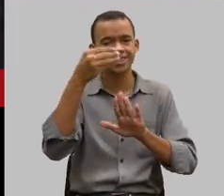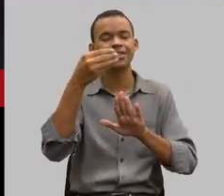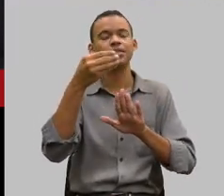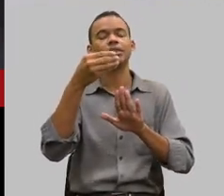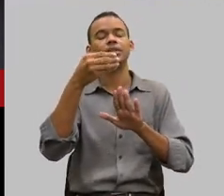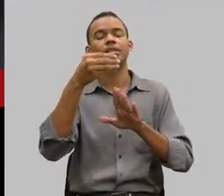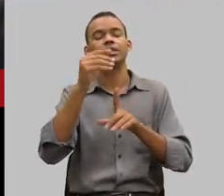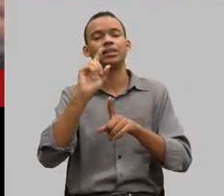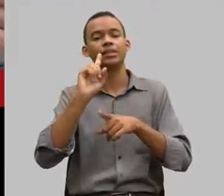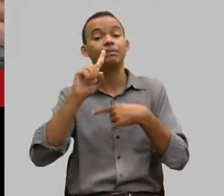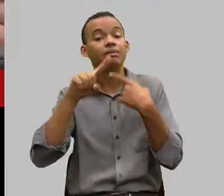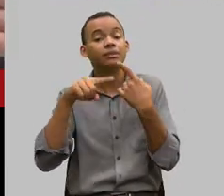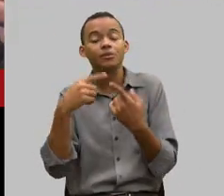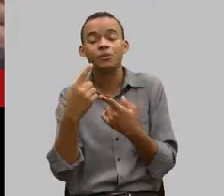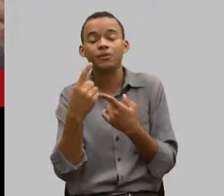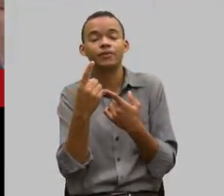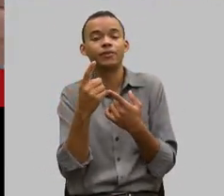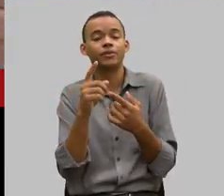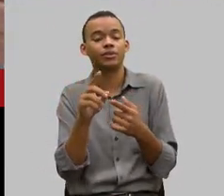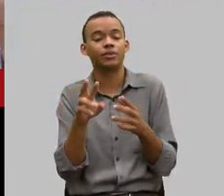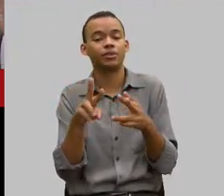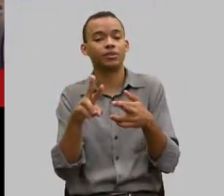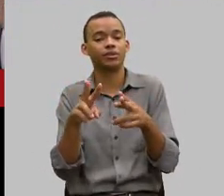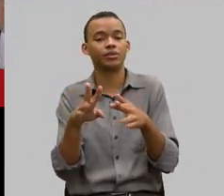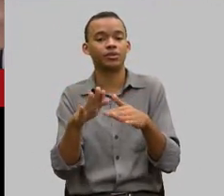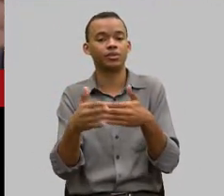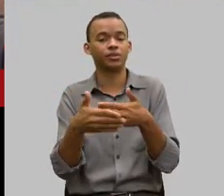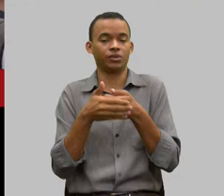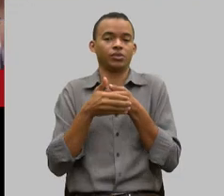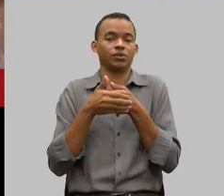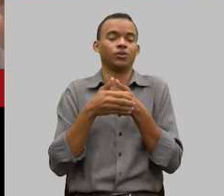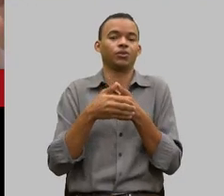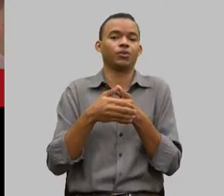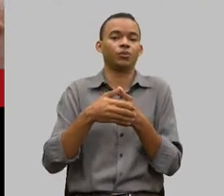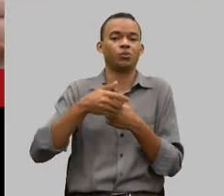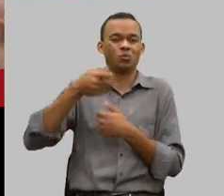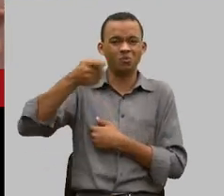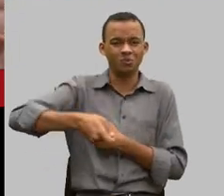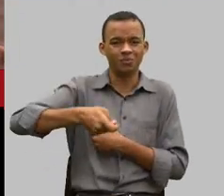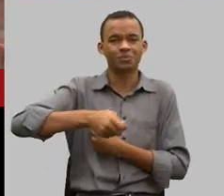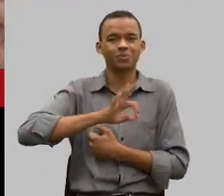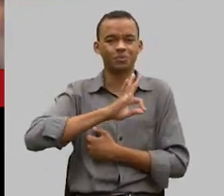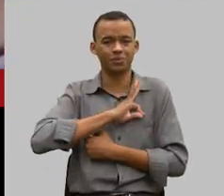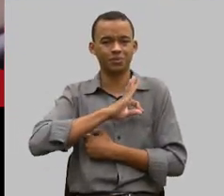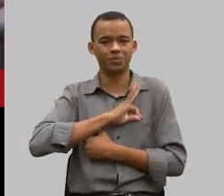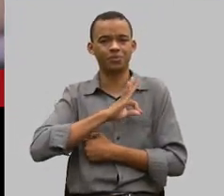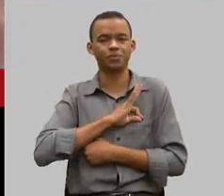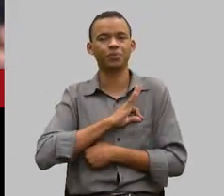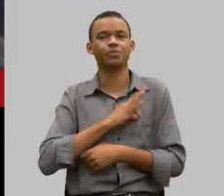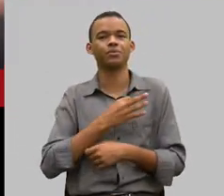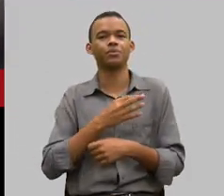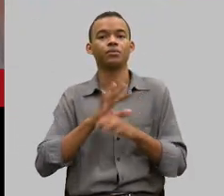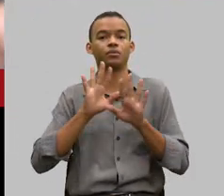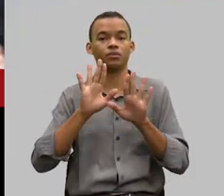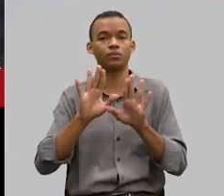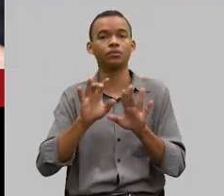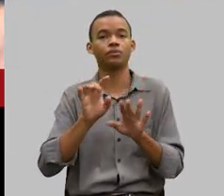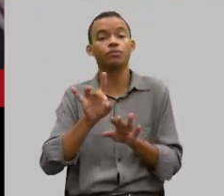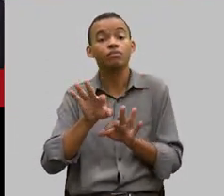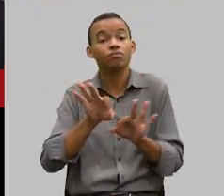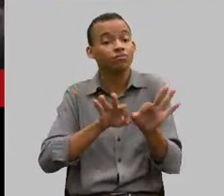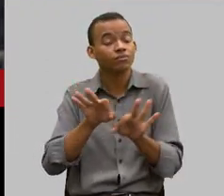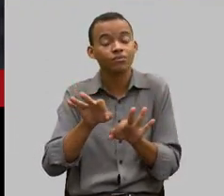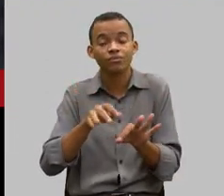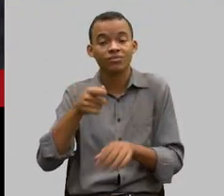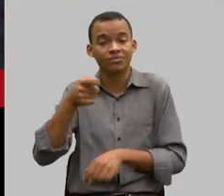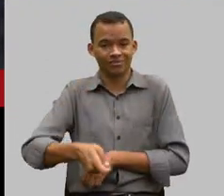resguardando o poder de polícia e não mais adentrando na na na questão da terceirização mas apenas resguardando o poder de polícia